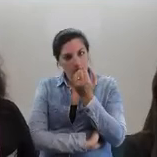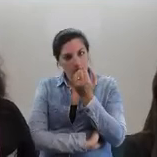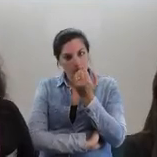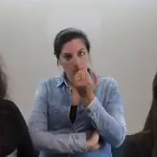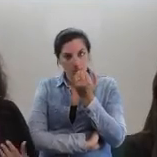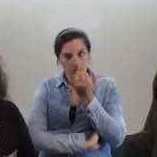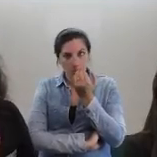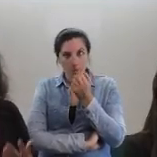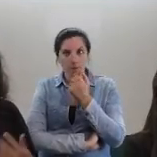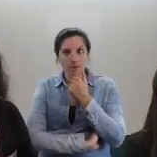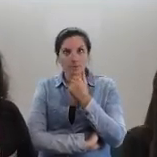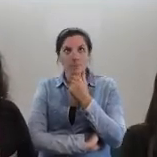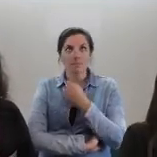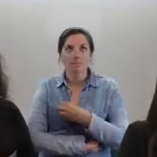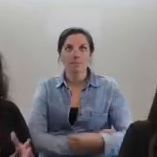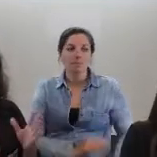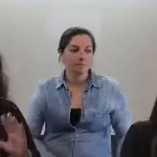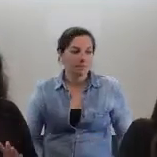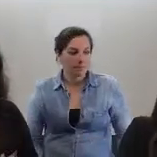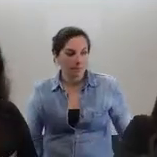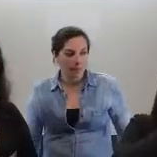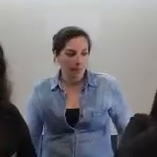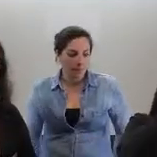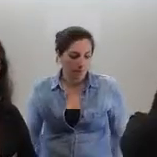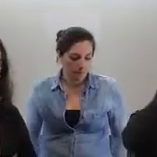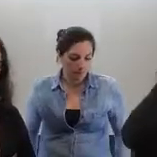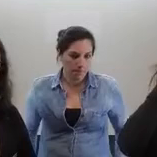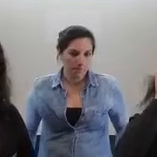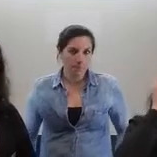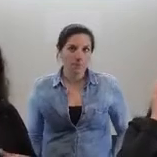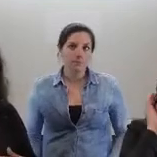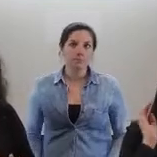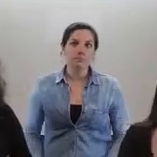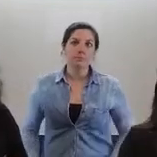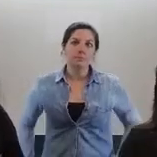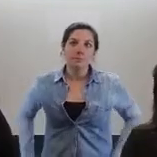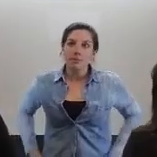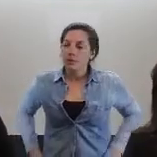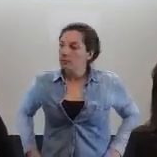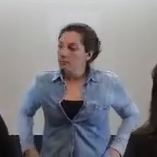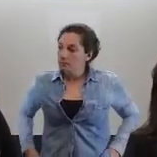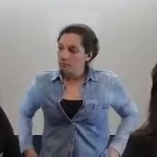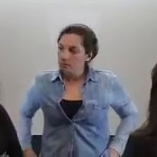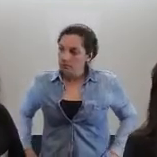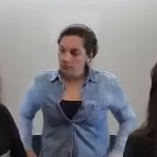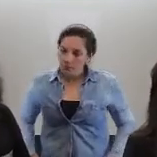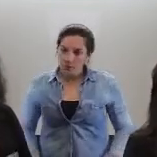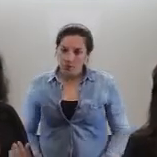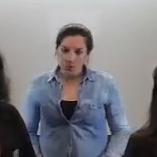vocês. A ABNT, então, ela é brasileira, é uma norma nacional, existem outros tipos de normas, como a